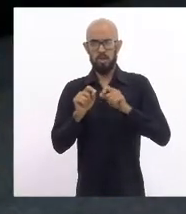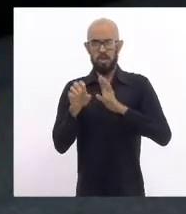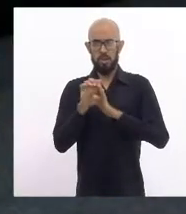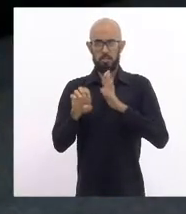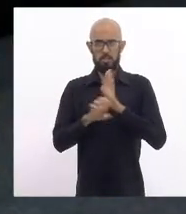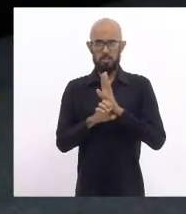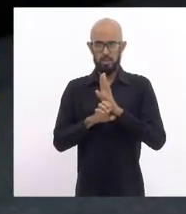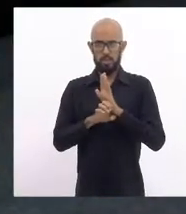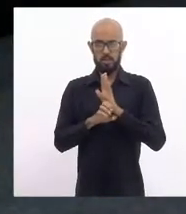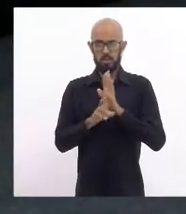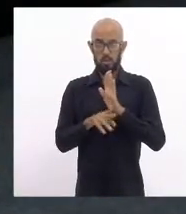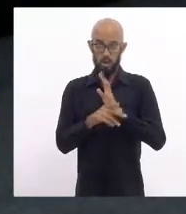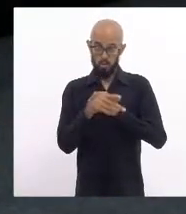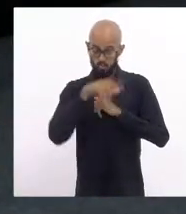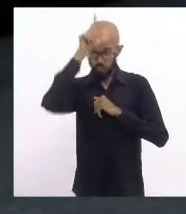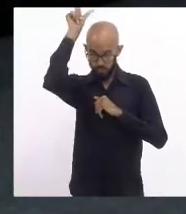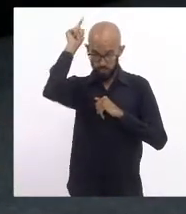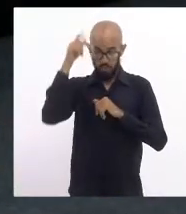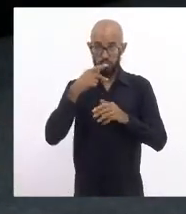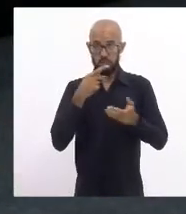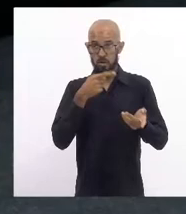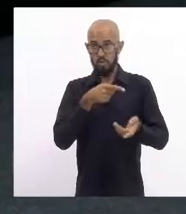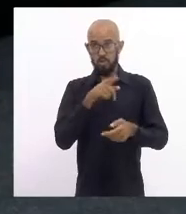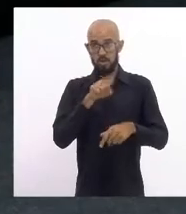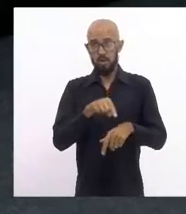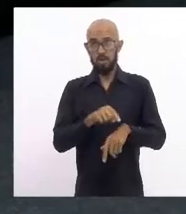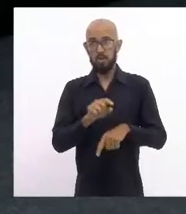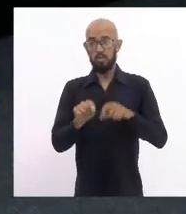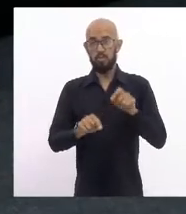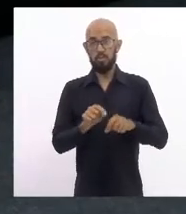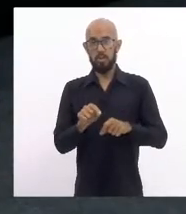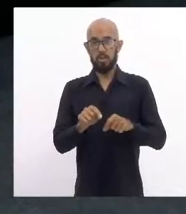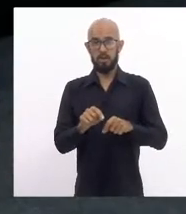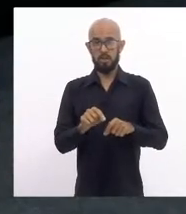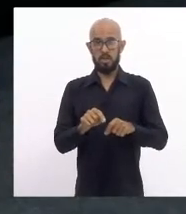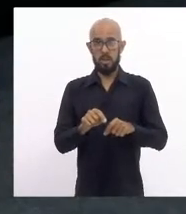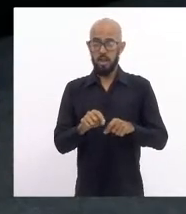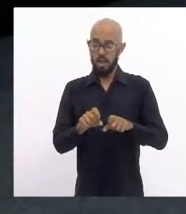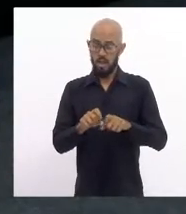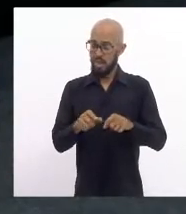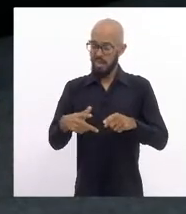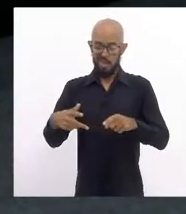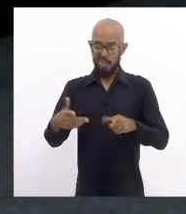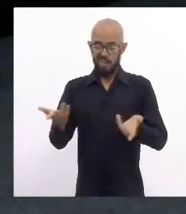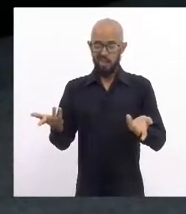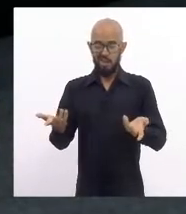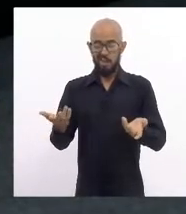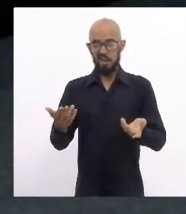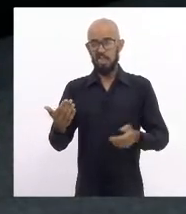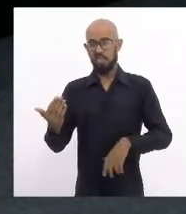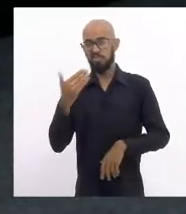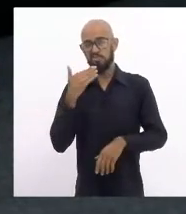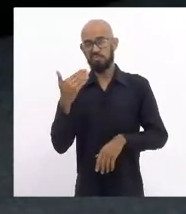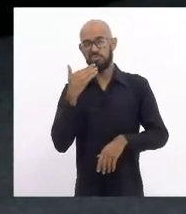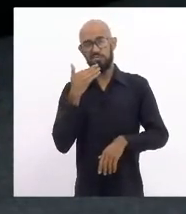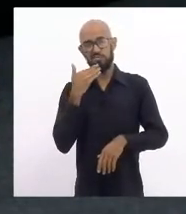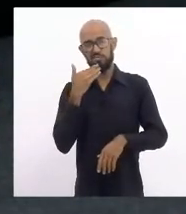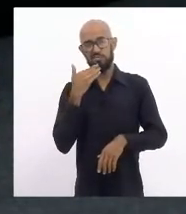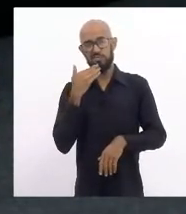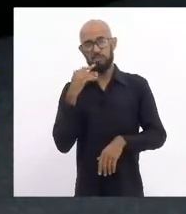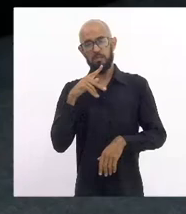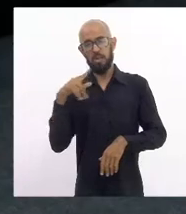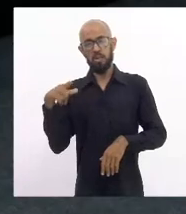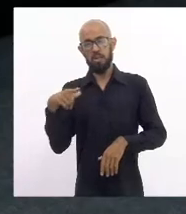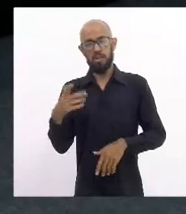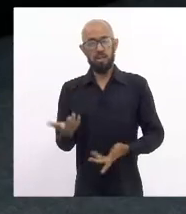o deputado Luiz Paulo, ela desfaz, mutila o projeto. Então, quando nós não concordamos com